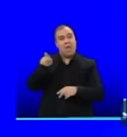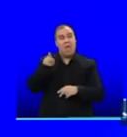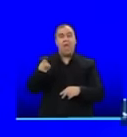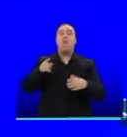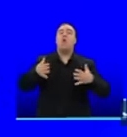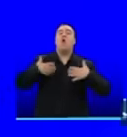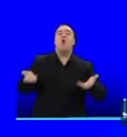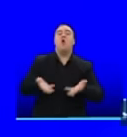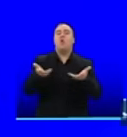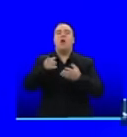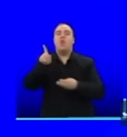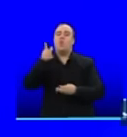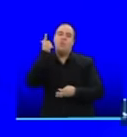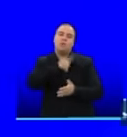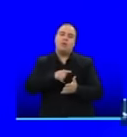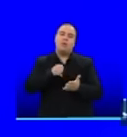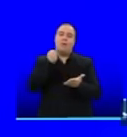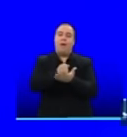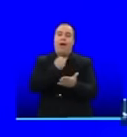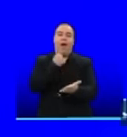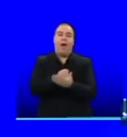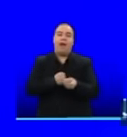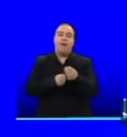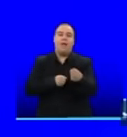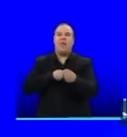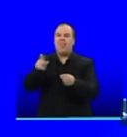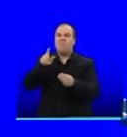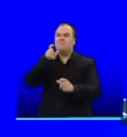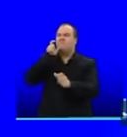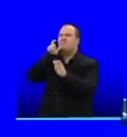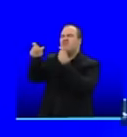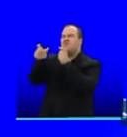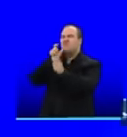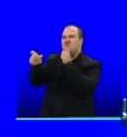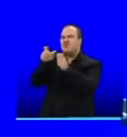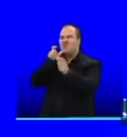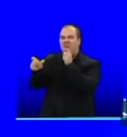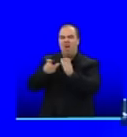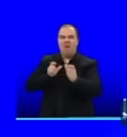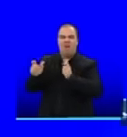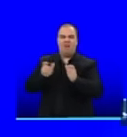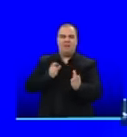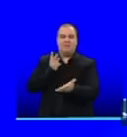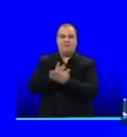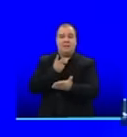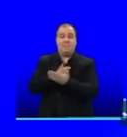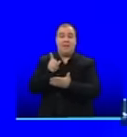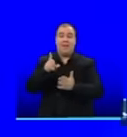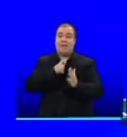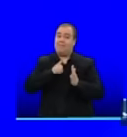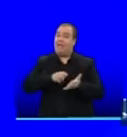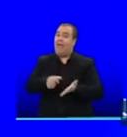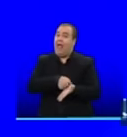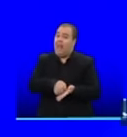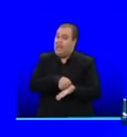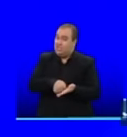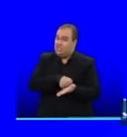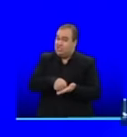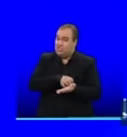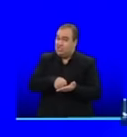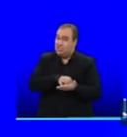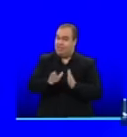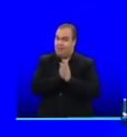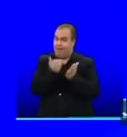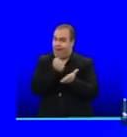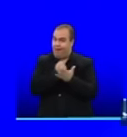não conseguiu tomar aquela carteira de trabalho. Ele fica me xingando aqui o tempo inteiro. Você não vê, mas eu posso te contar. Ele tem alergia daquele negócio. E ela tá aqui no